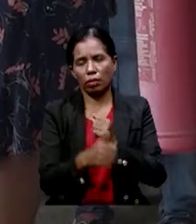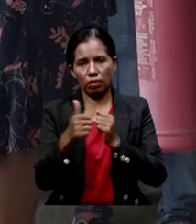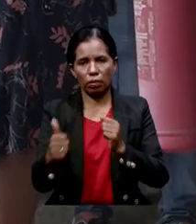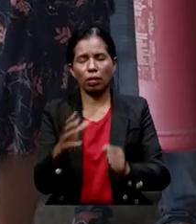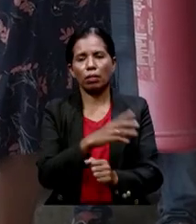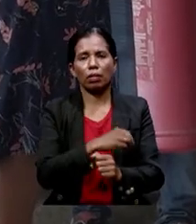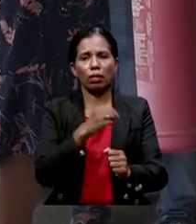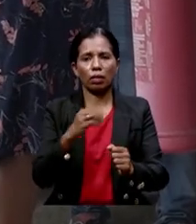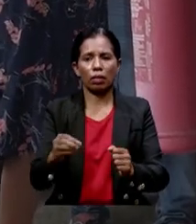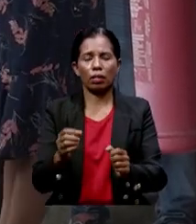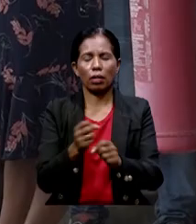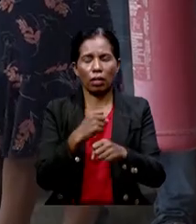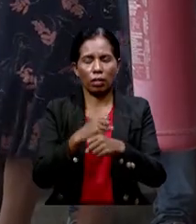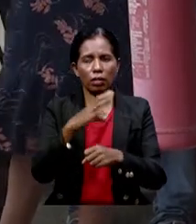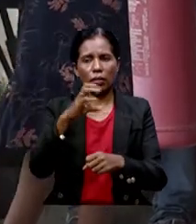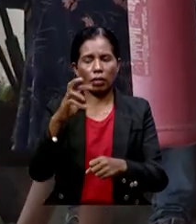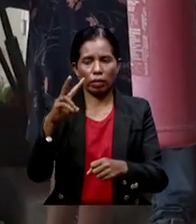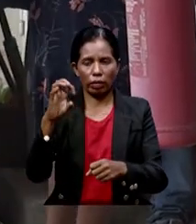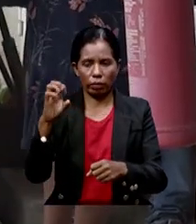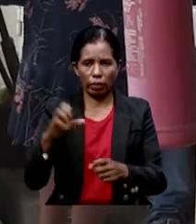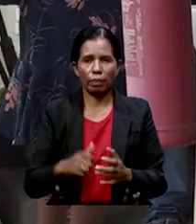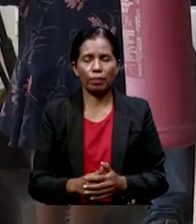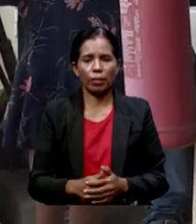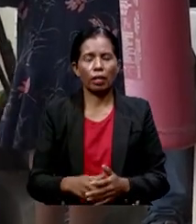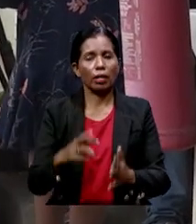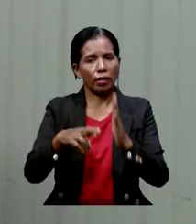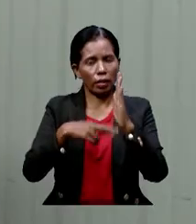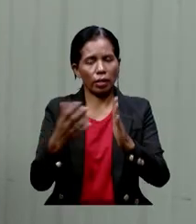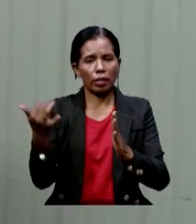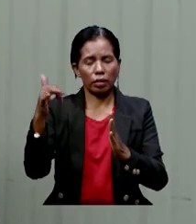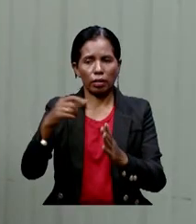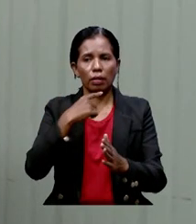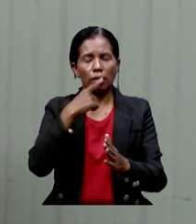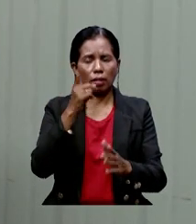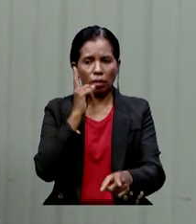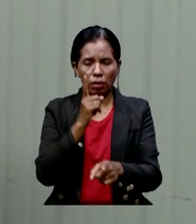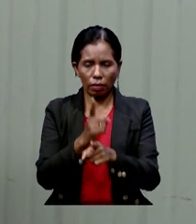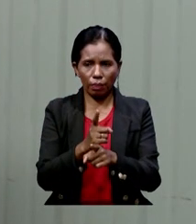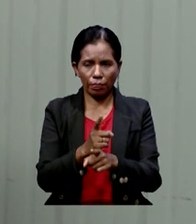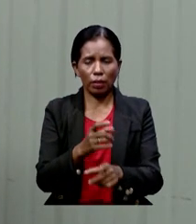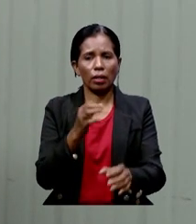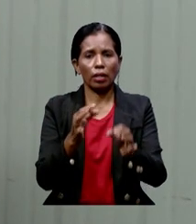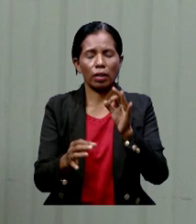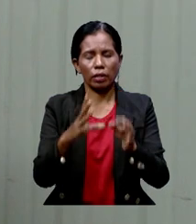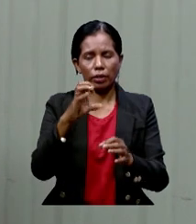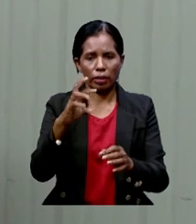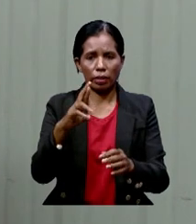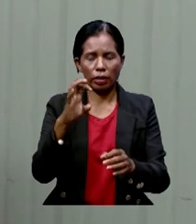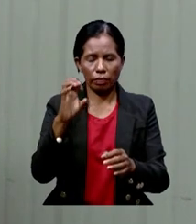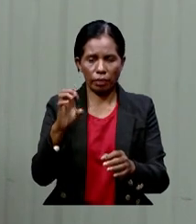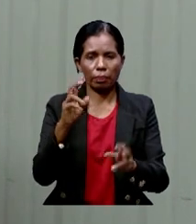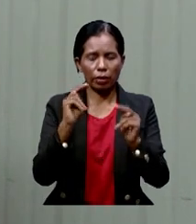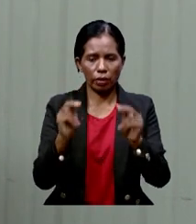seluk, nebe realiza e serveira se. Requisitos se nebe que mais se dá blito nini, até tem claro que era, a rea serve nini precisa